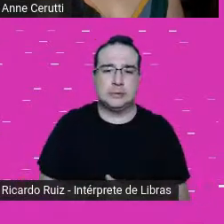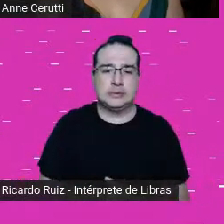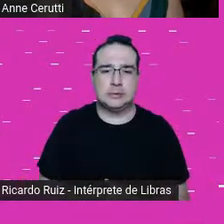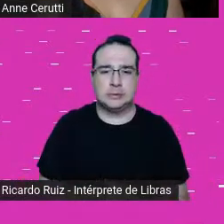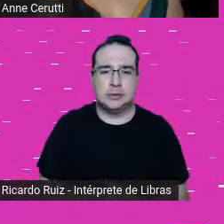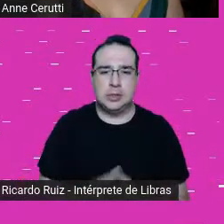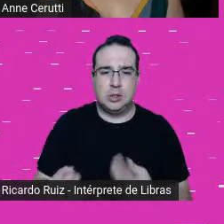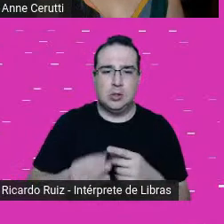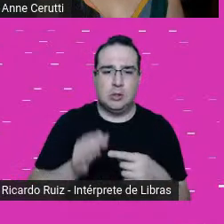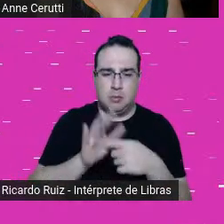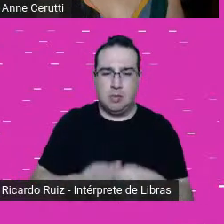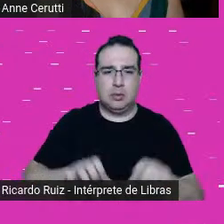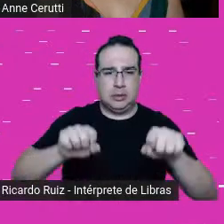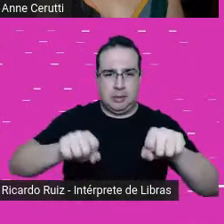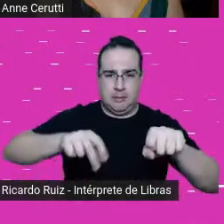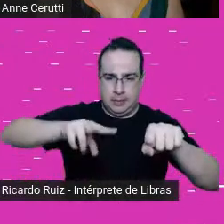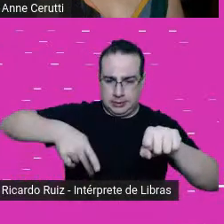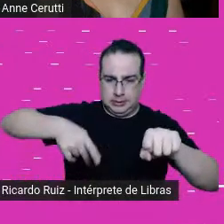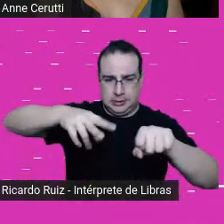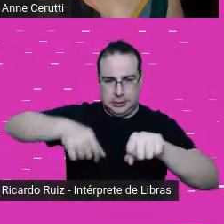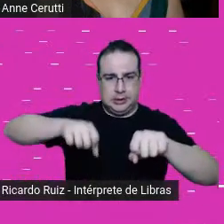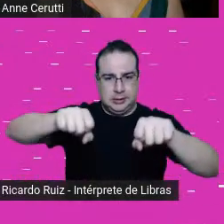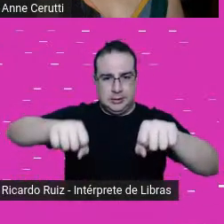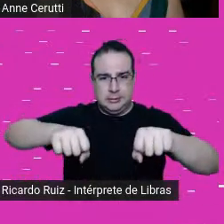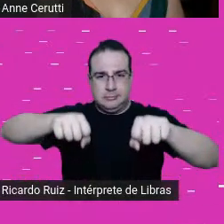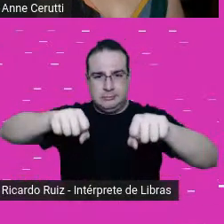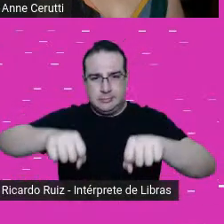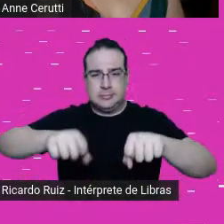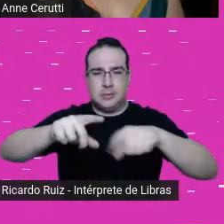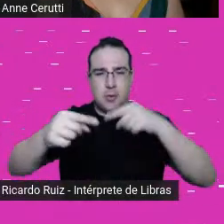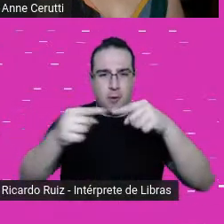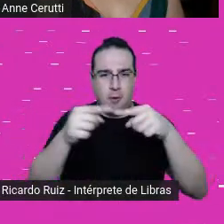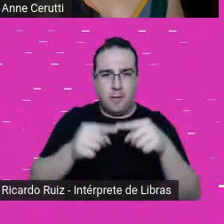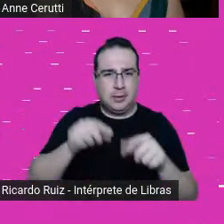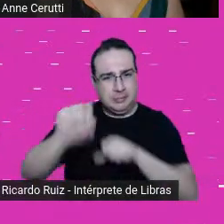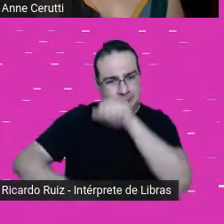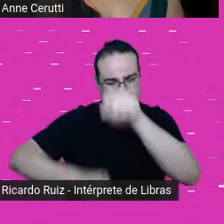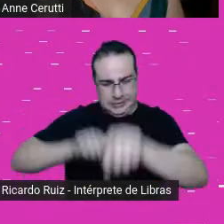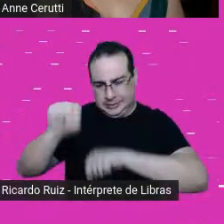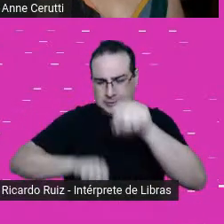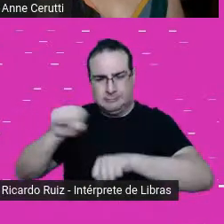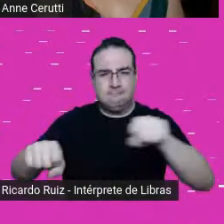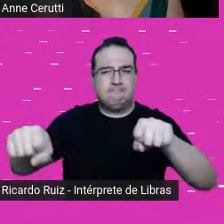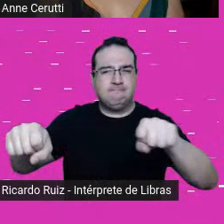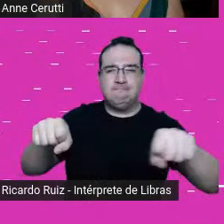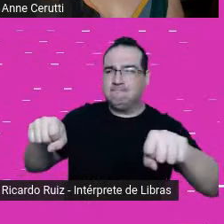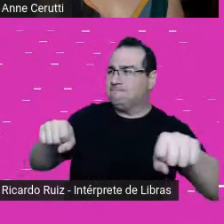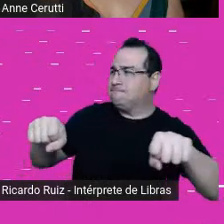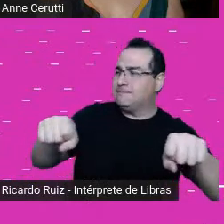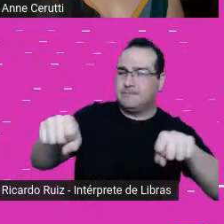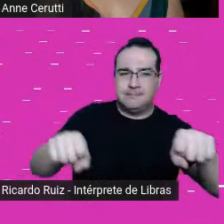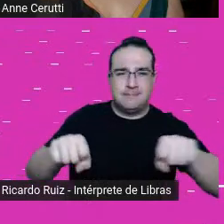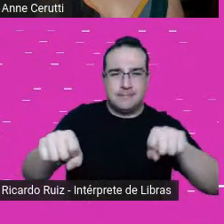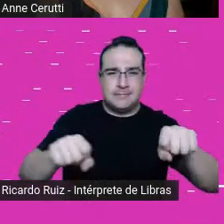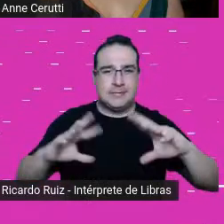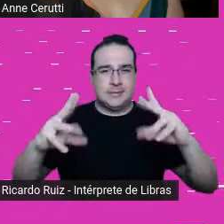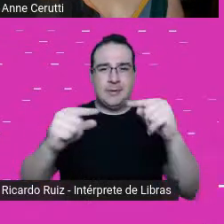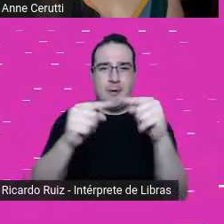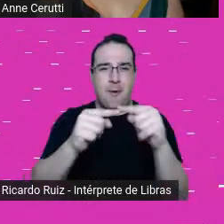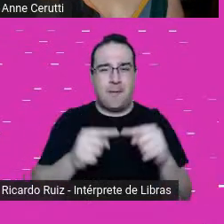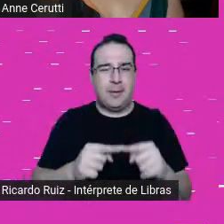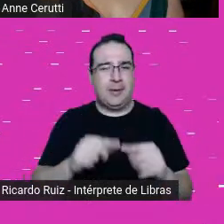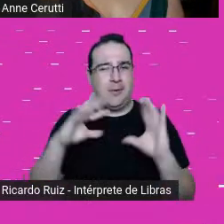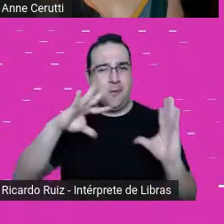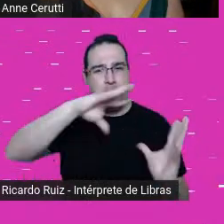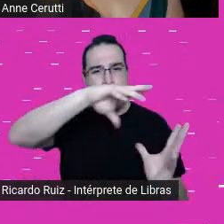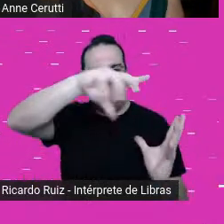o patinete, a bicicleta, por isso que a gente está interessado na vida, a gente está interessado no mundo, essa ponte com o mundo, mas eu acho que o CPT,